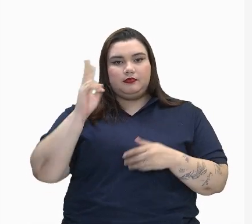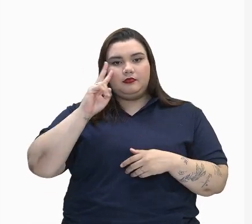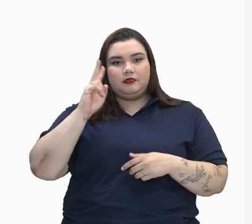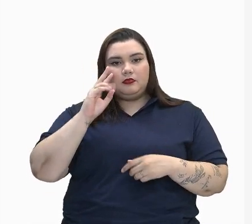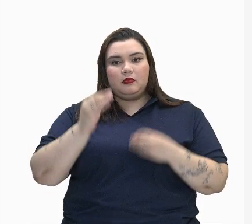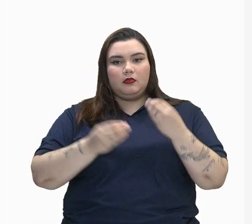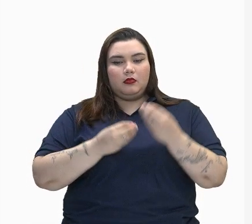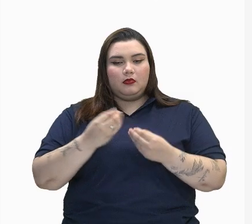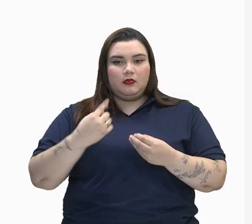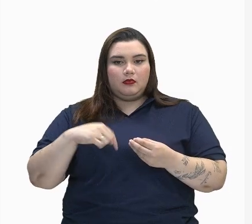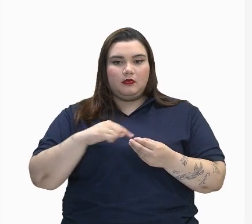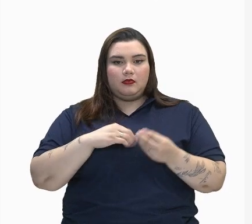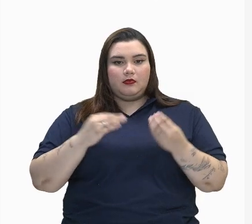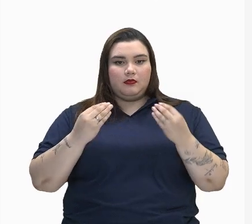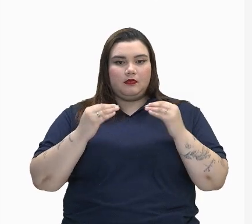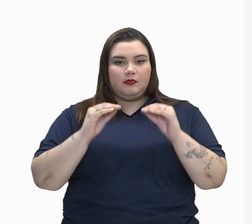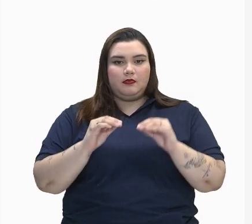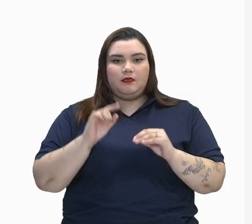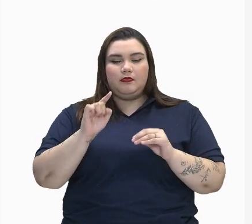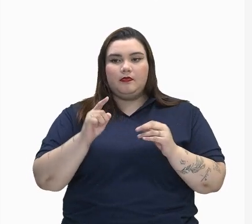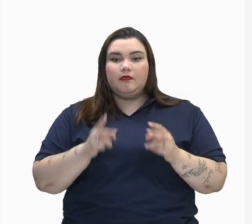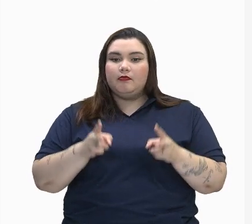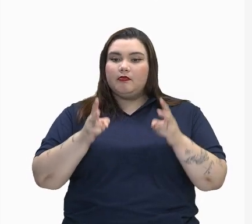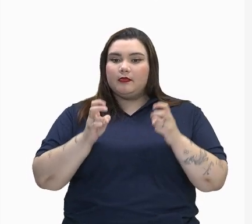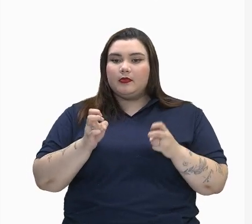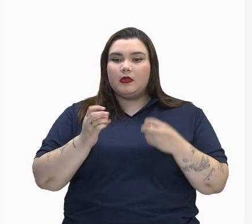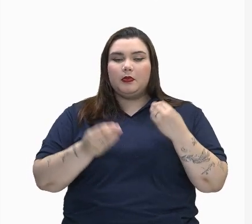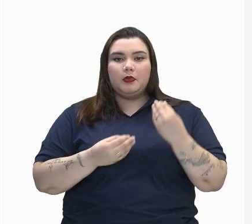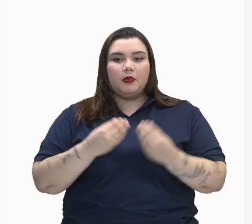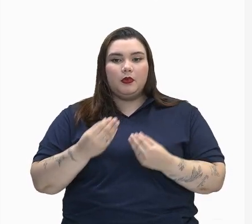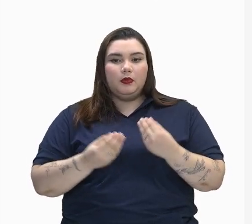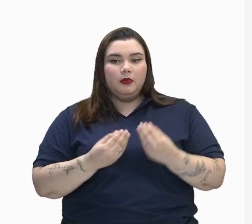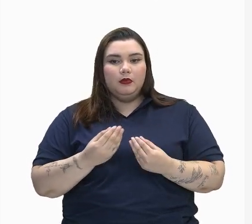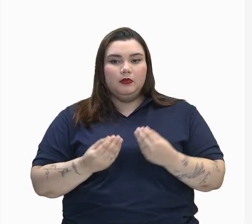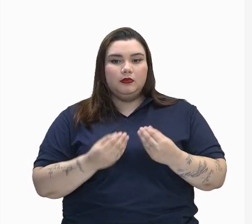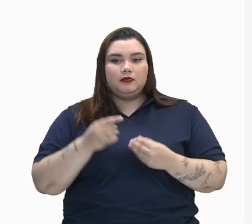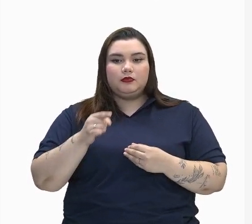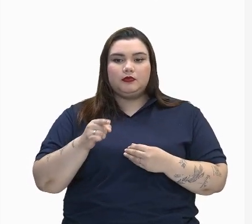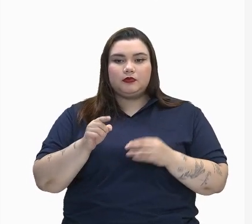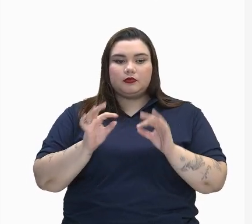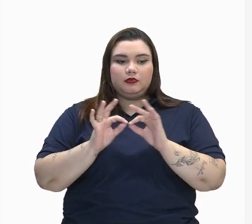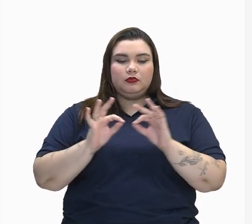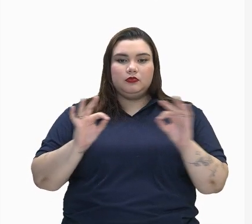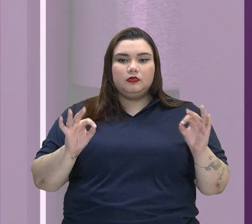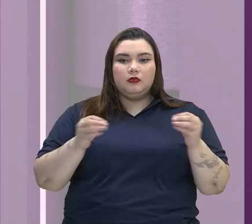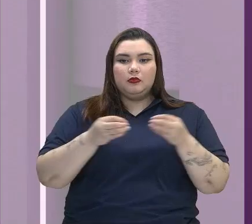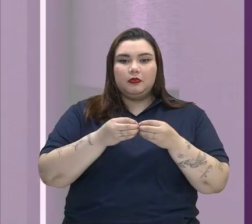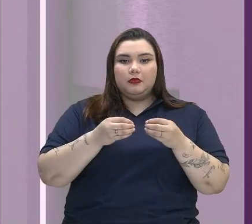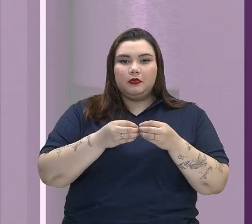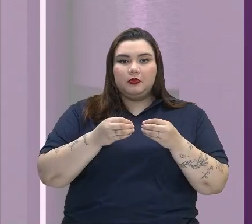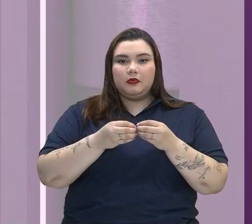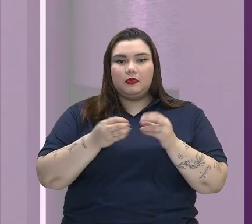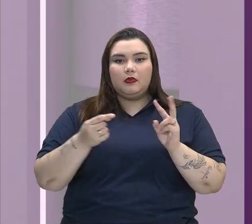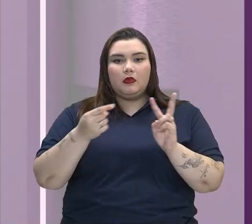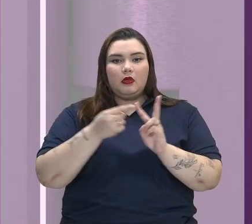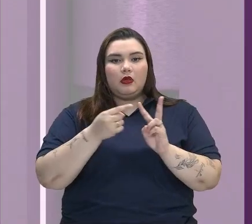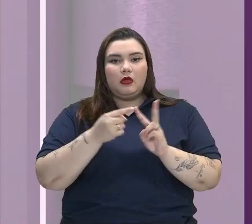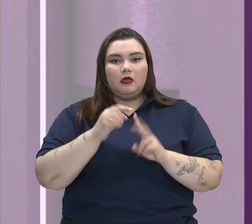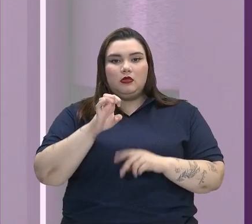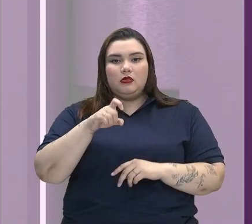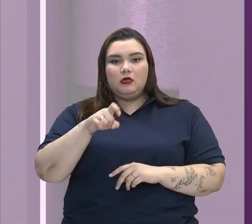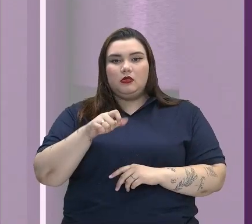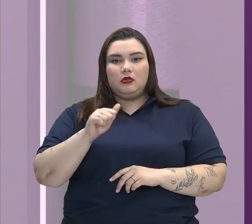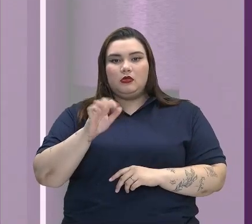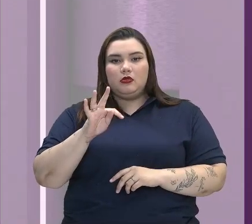gente faz? Você verifica, então, essa raiz está próxima de que raízes exatas, tá certo?